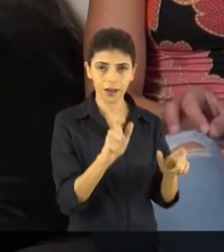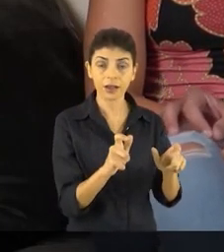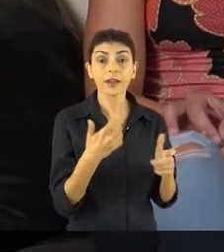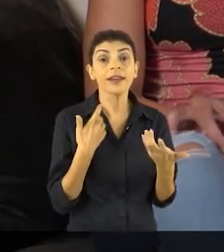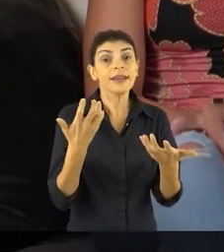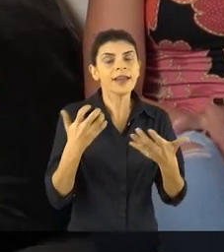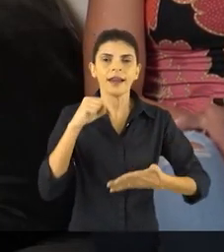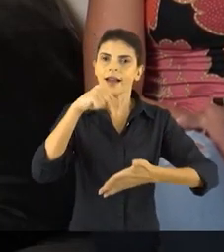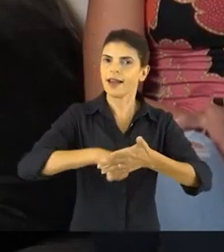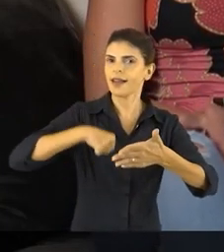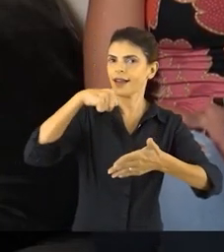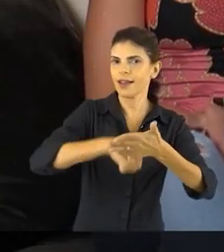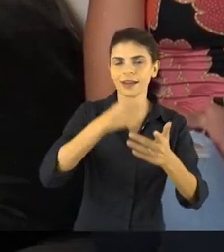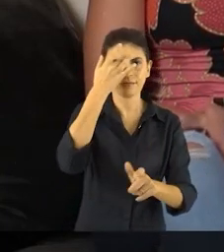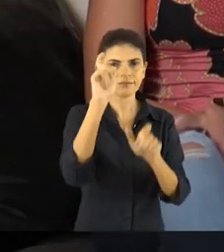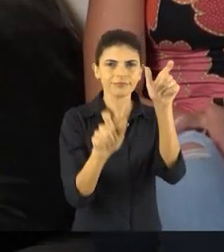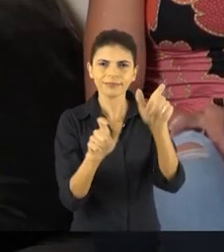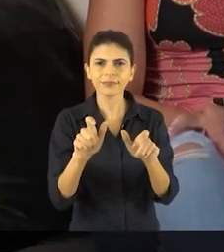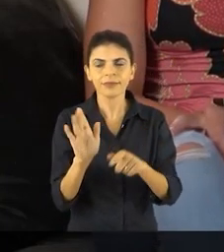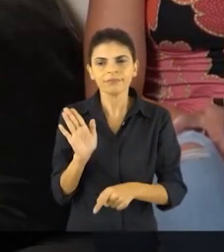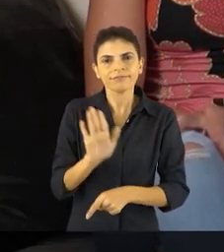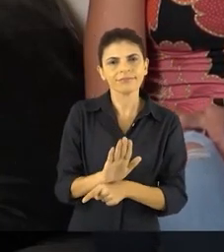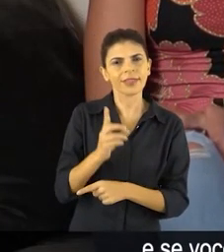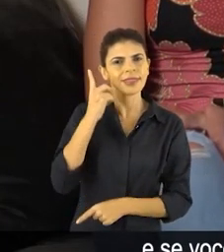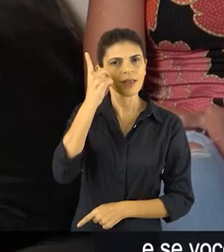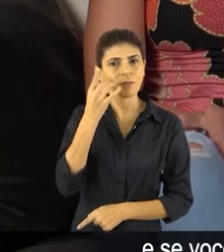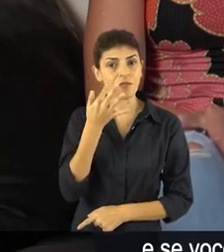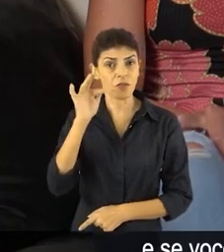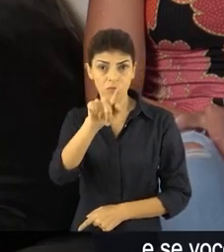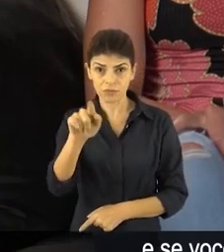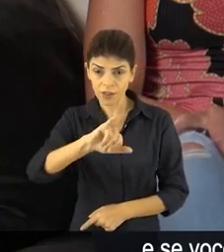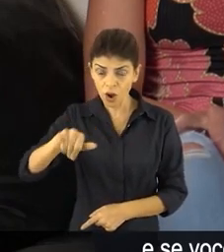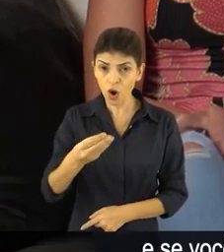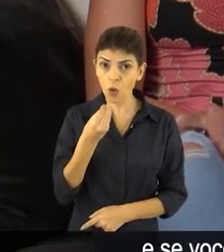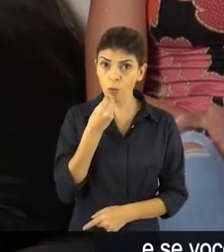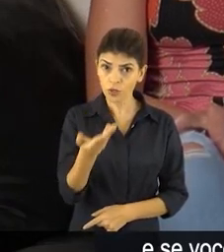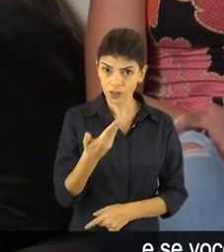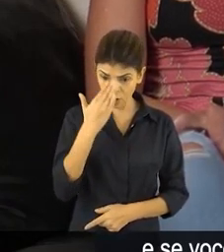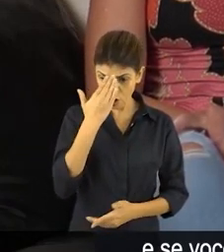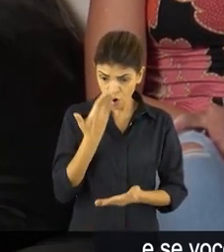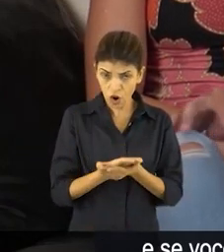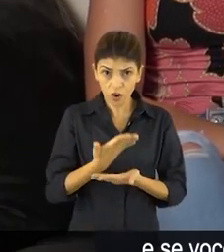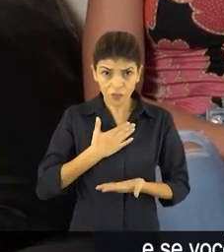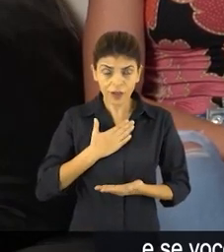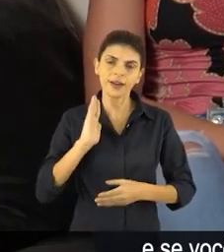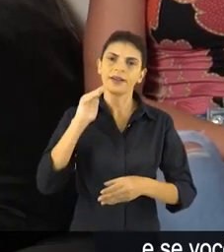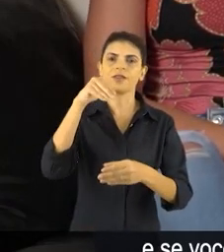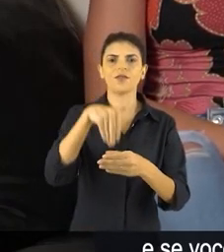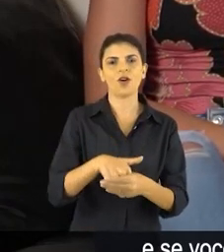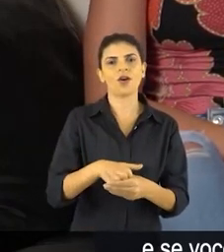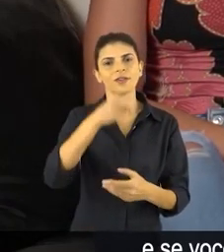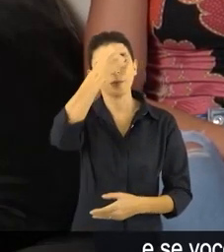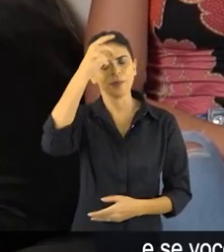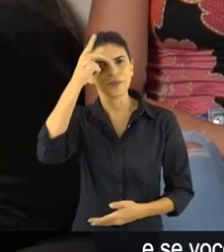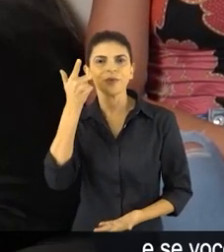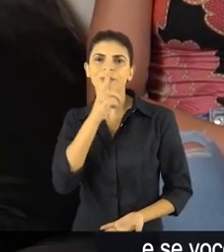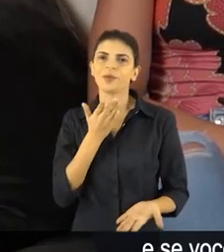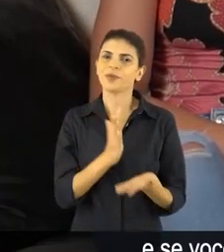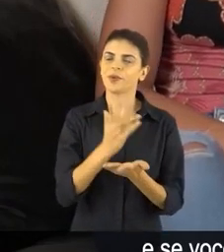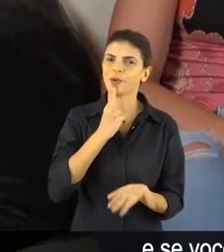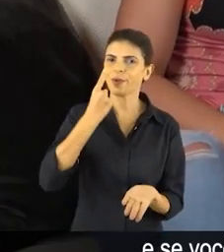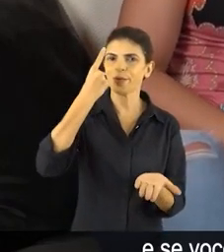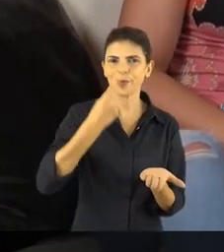Vou continuar lutando por isso como deputado federal e, se você me der a oportunidade de ser prefeito, esse